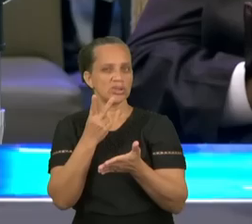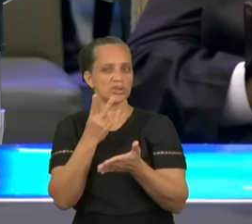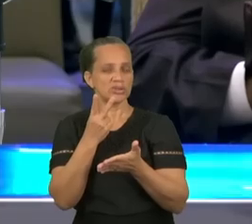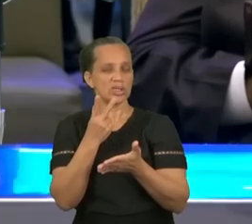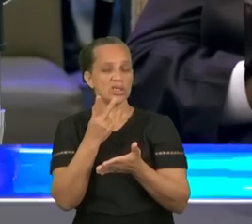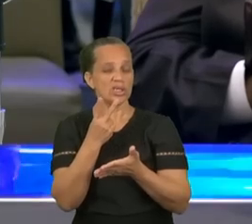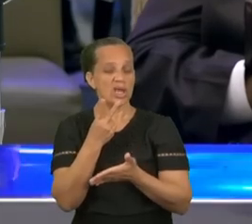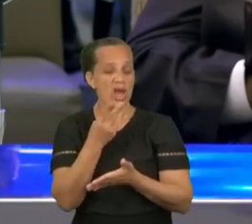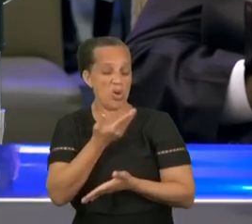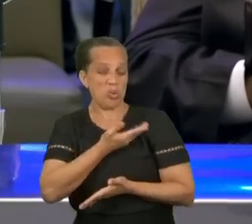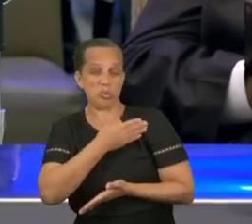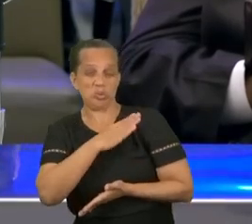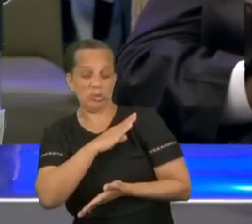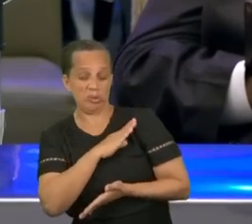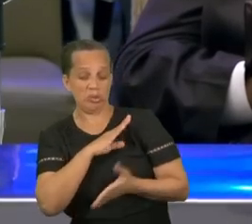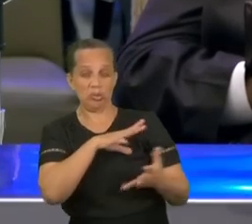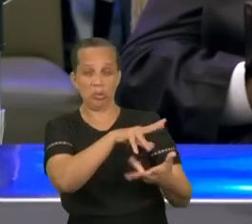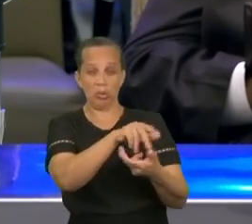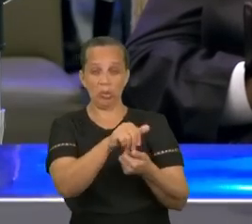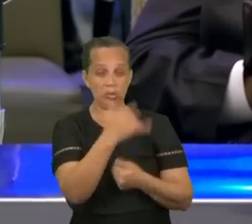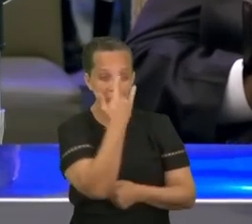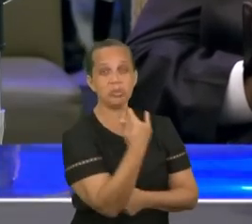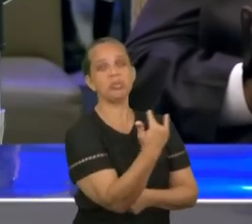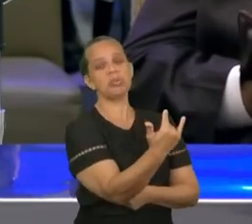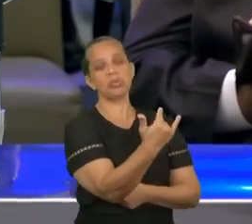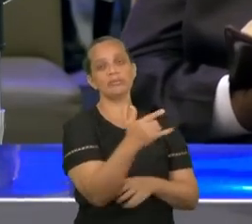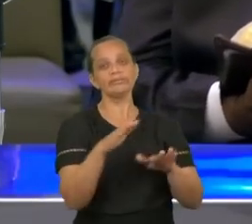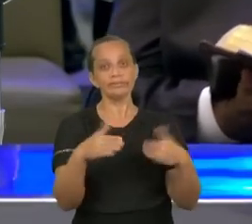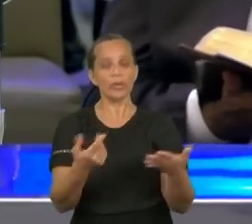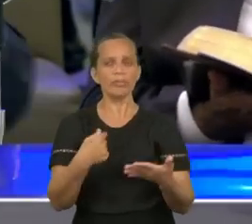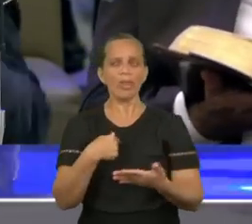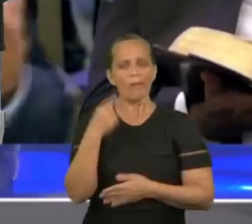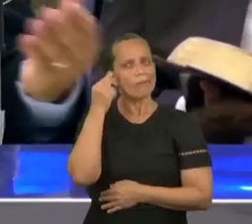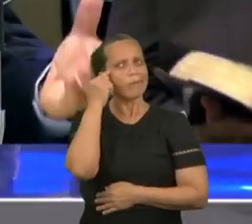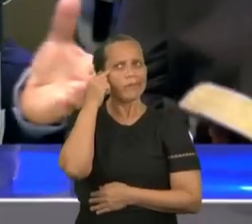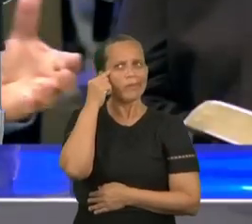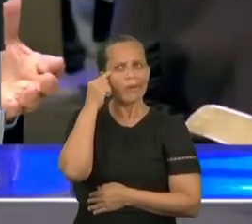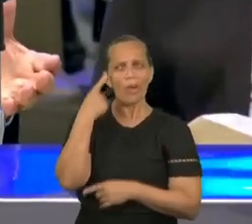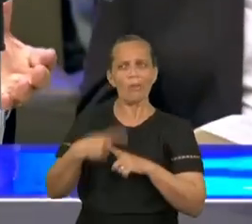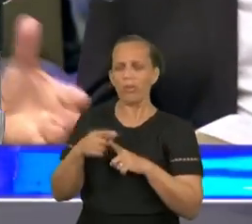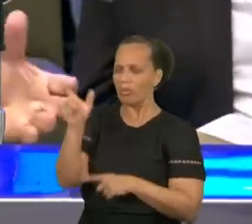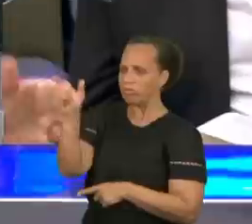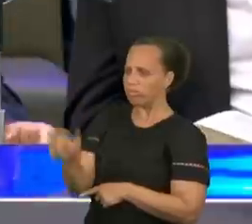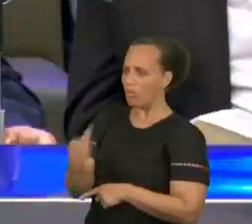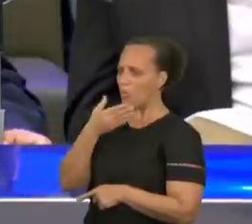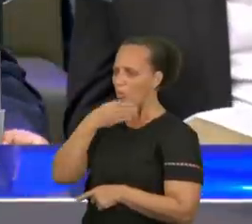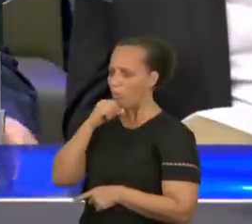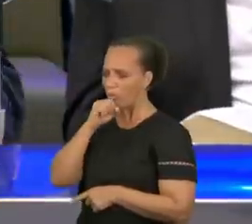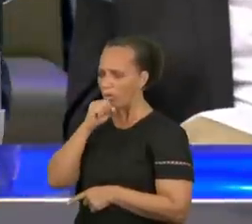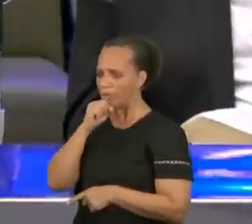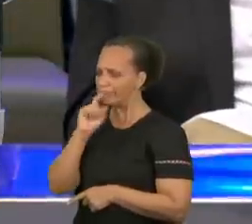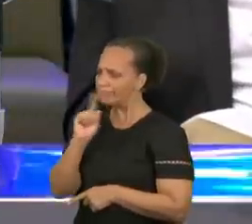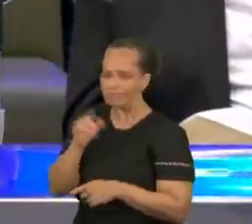venha conquistá-lo então Observe eu estava pensando porque esse pai não deu um conselho